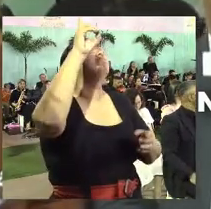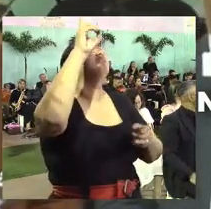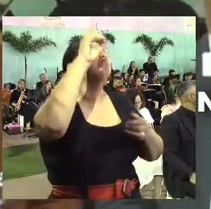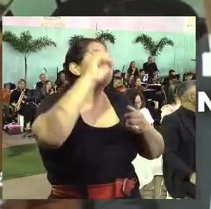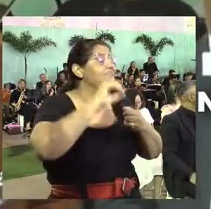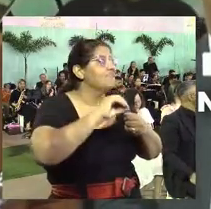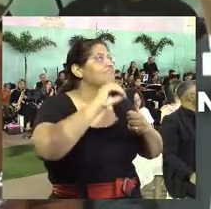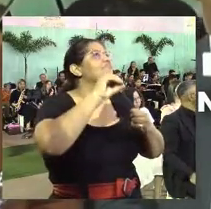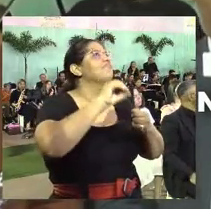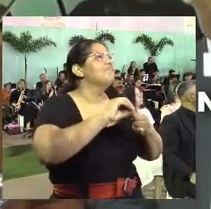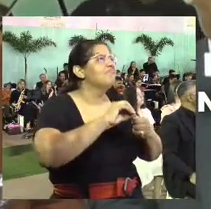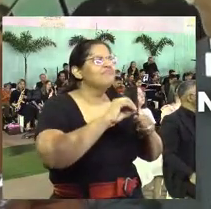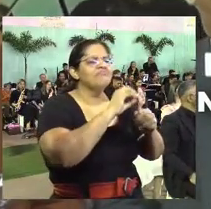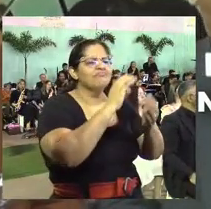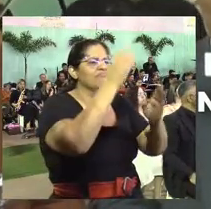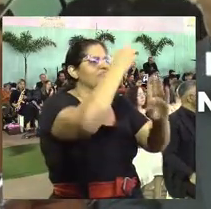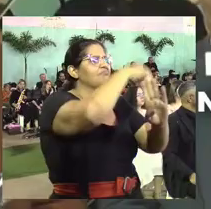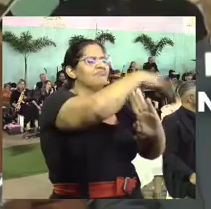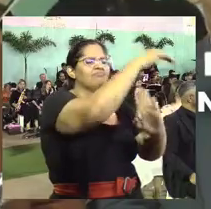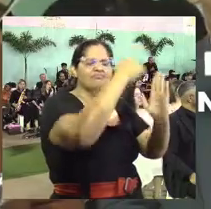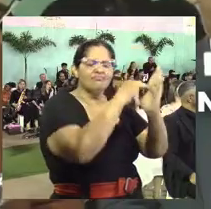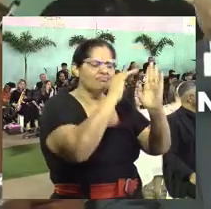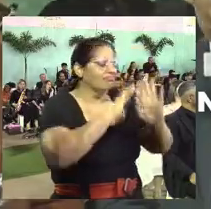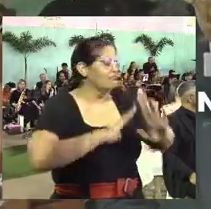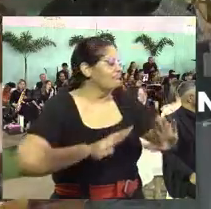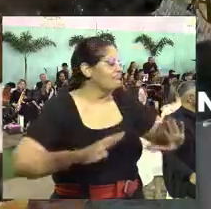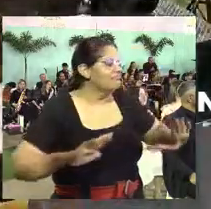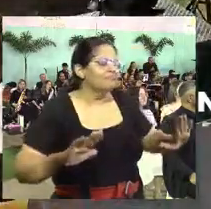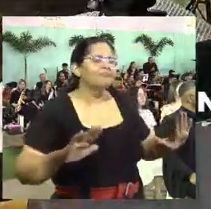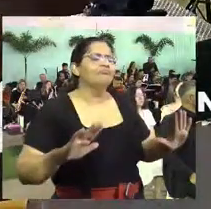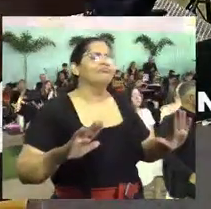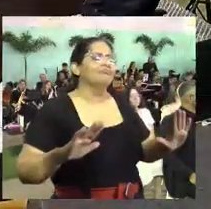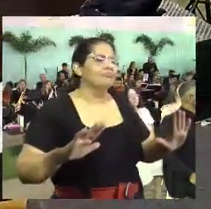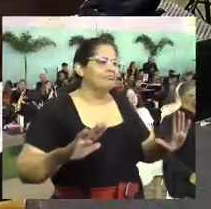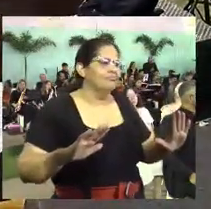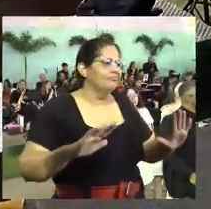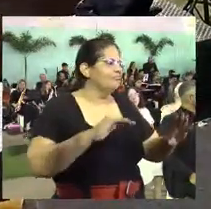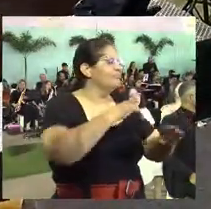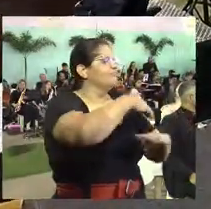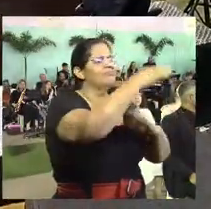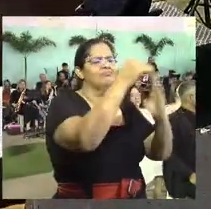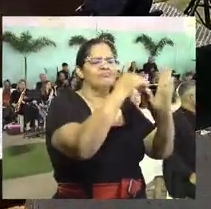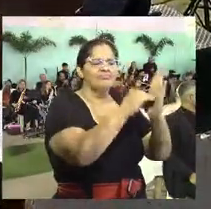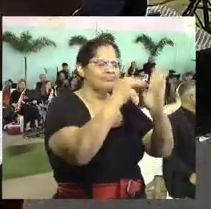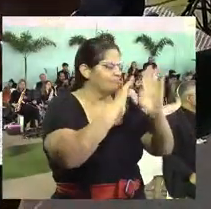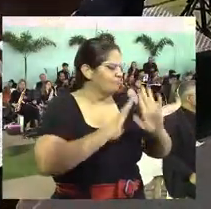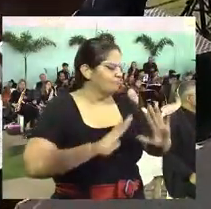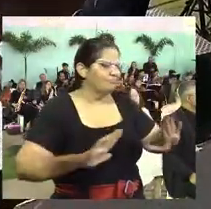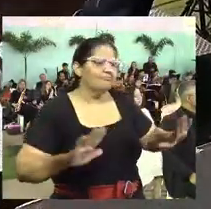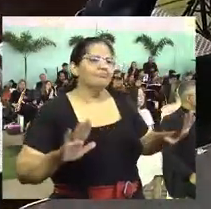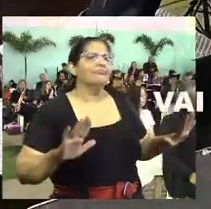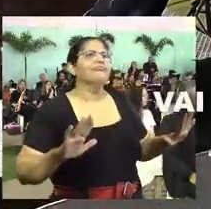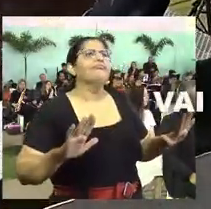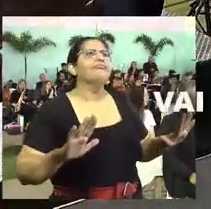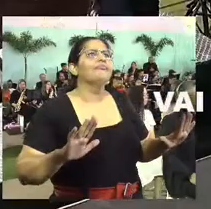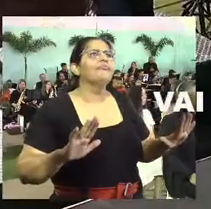isso vai passar vai passar